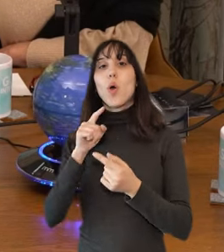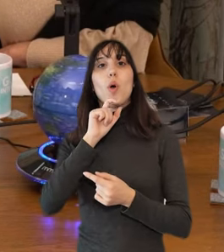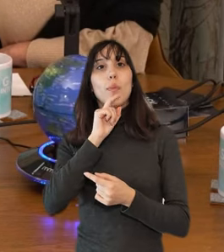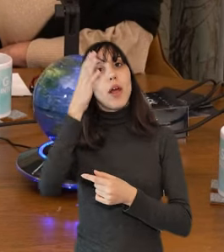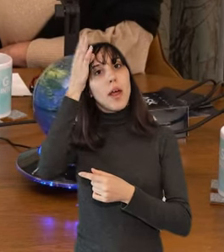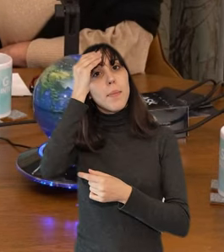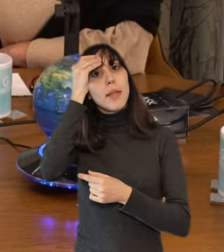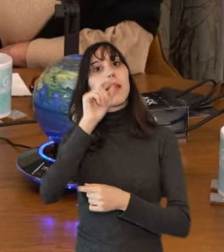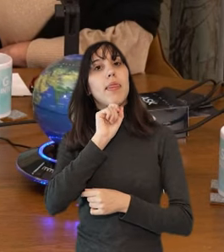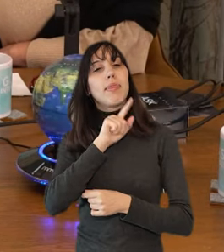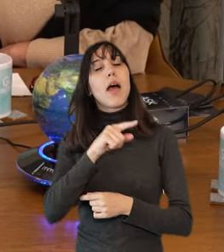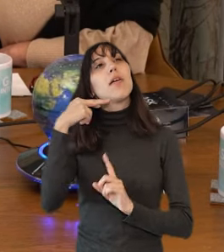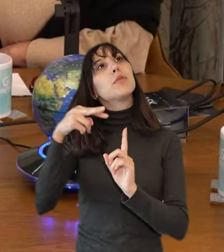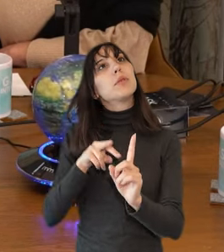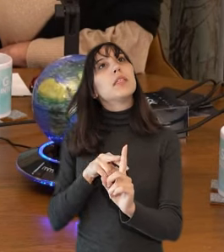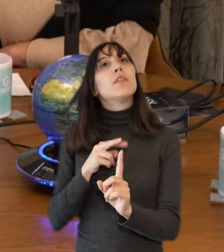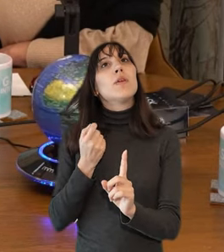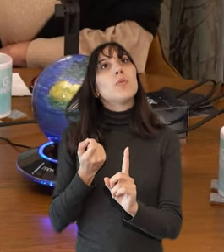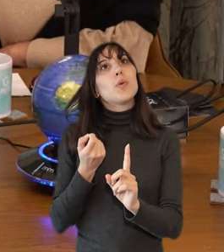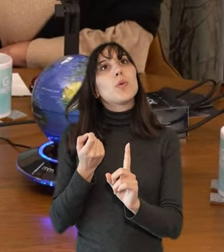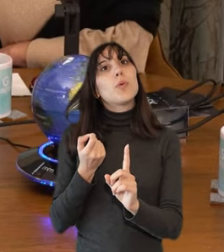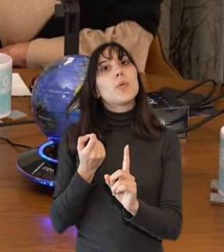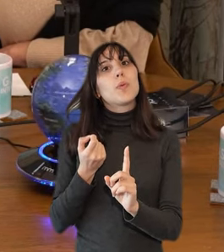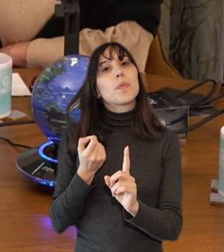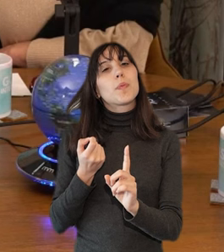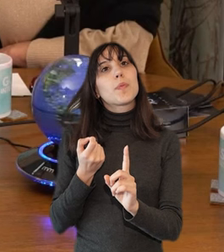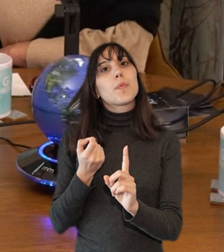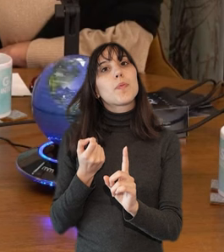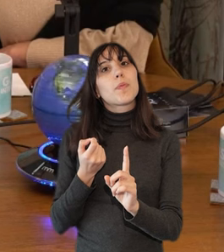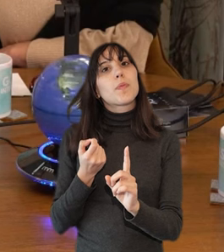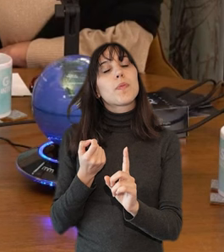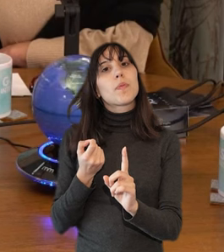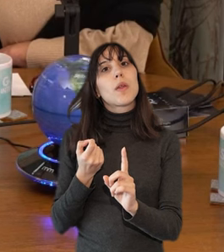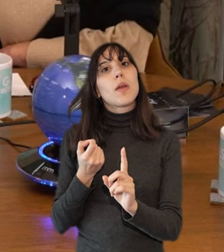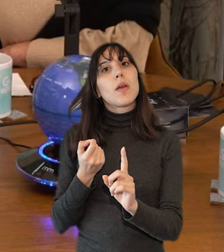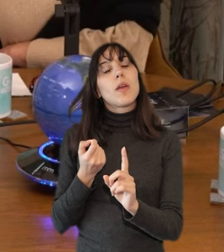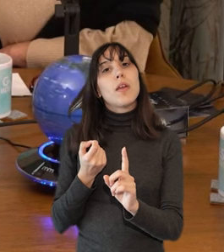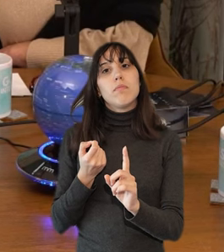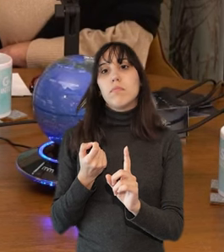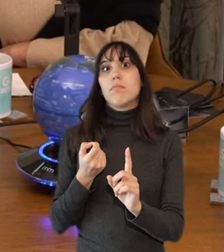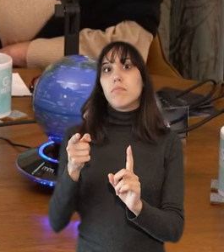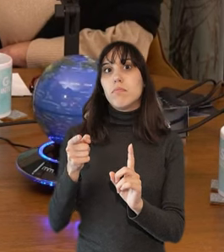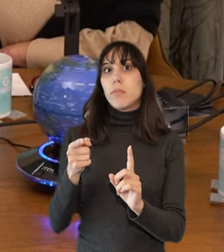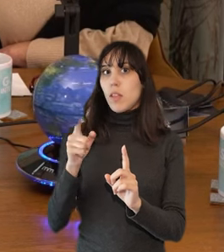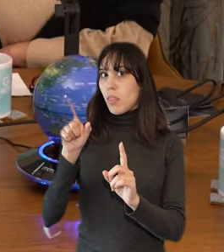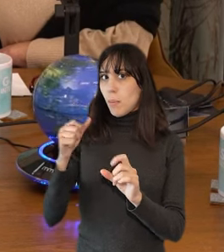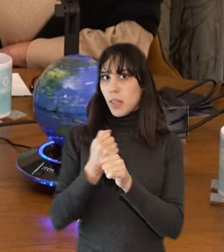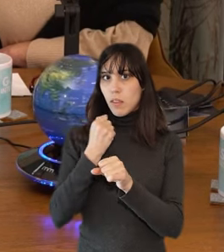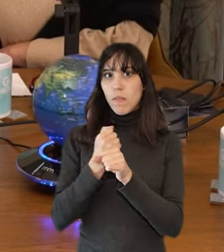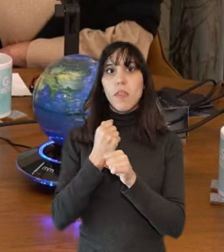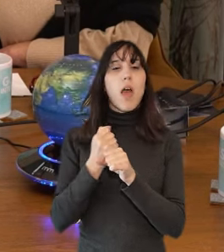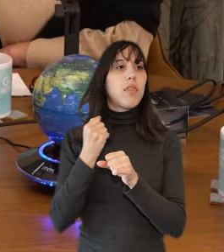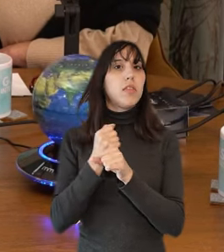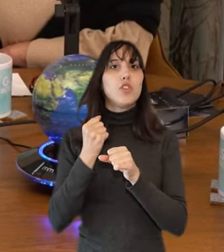aprendizagem numa perspectiva H ou seja até aquelas eh aquelas atividades extracurriculares os